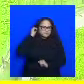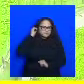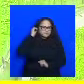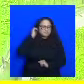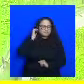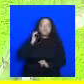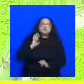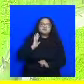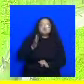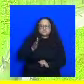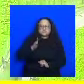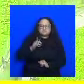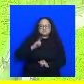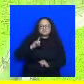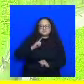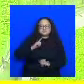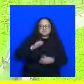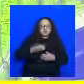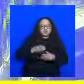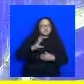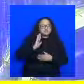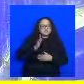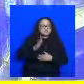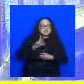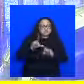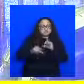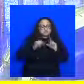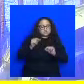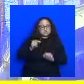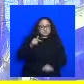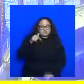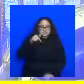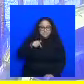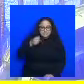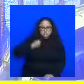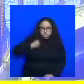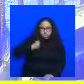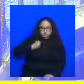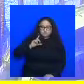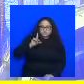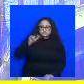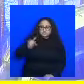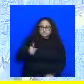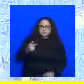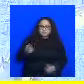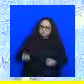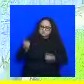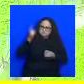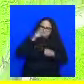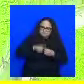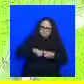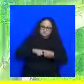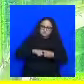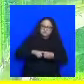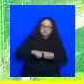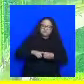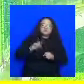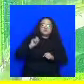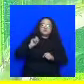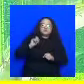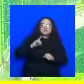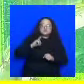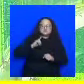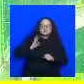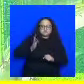Time Mania. Conforme falamos, deste globo serão sorteados as 7 dezenas da Time Mania e em seguida o globo será reabastecido novamente para o sorteio do